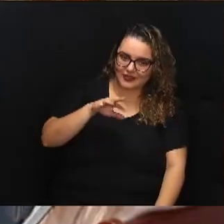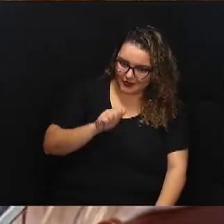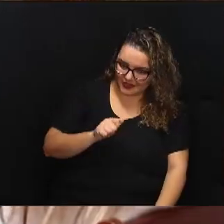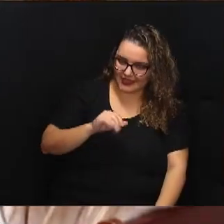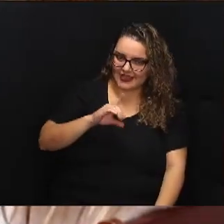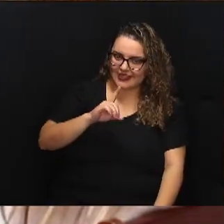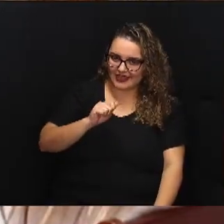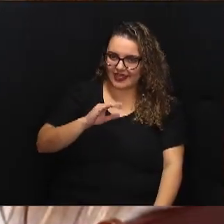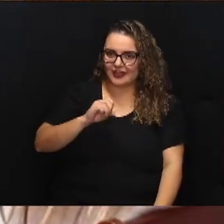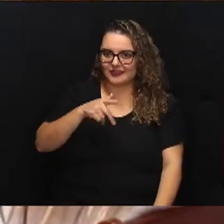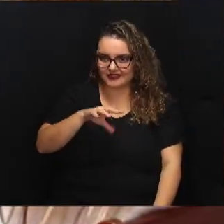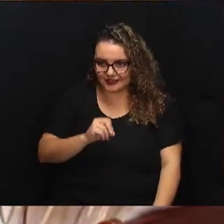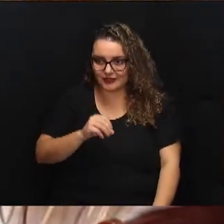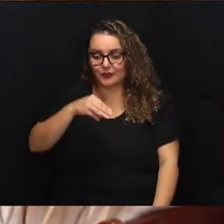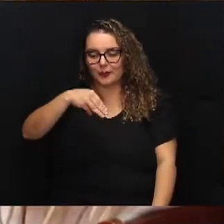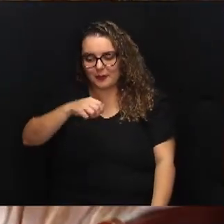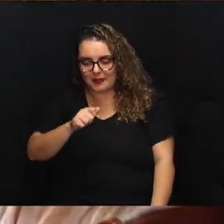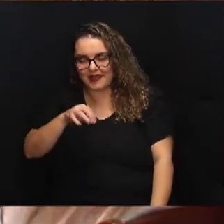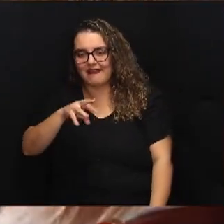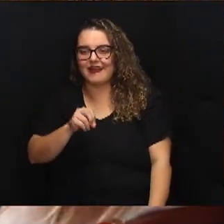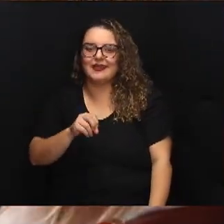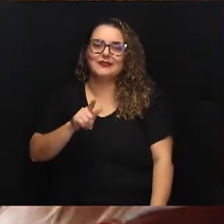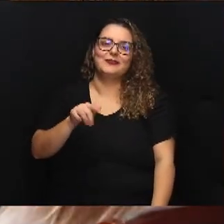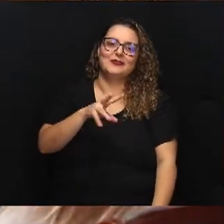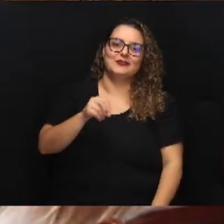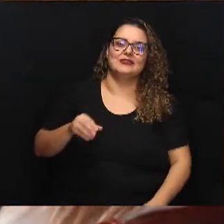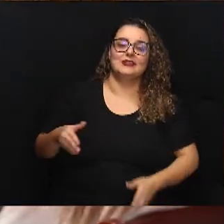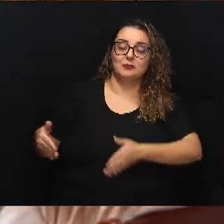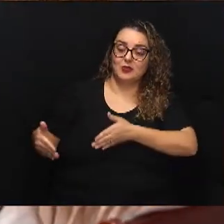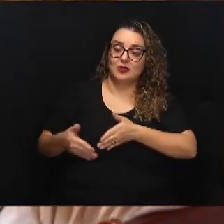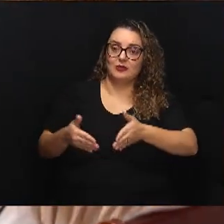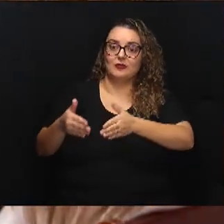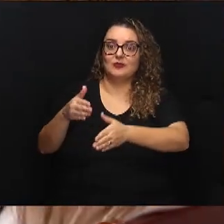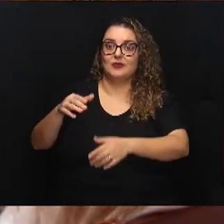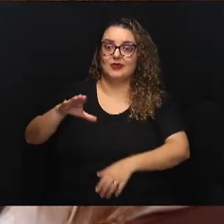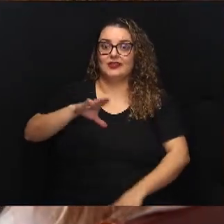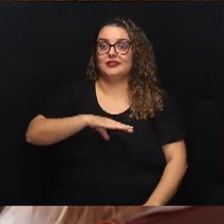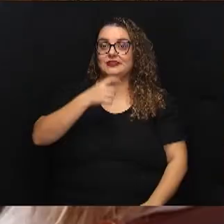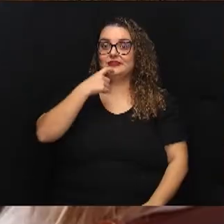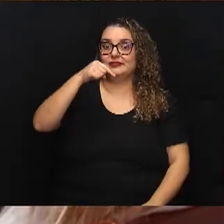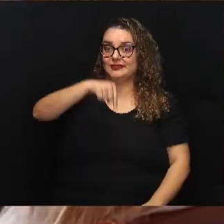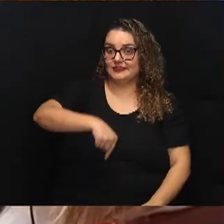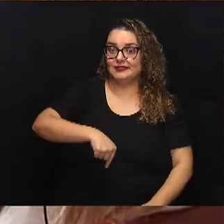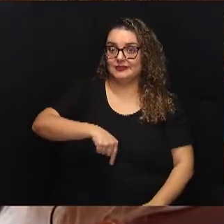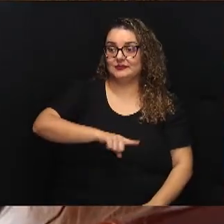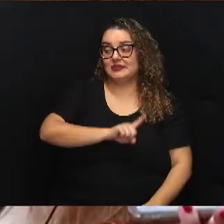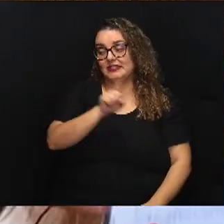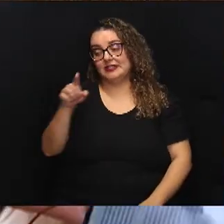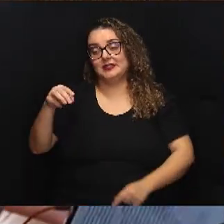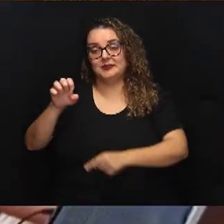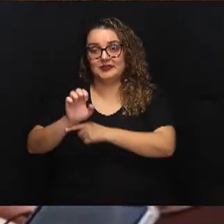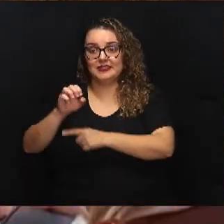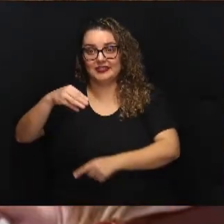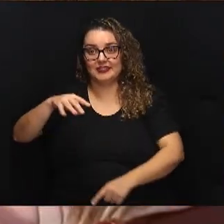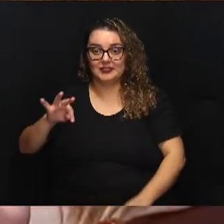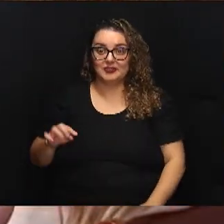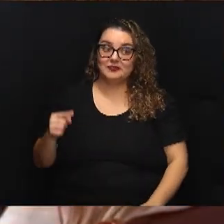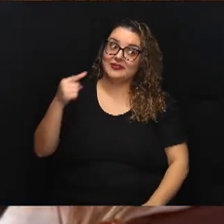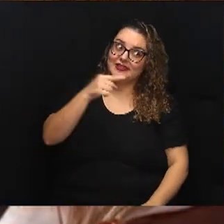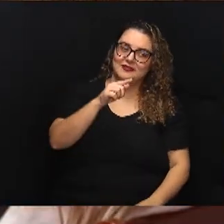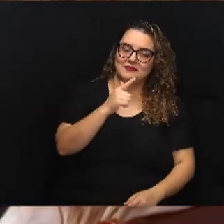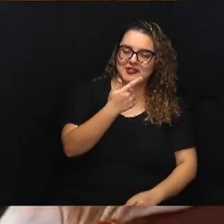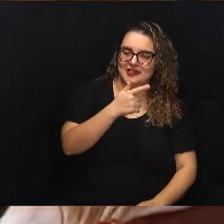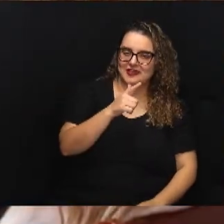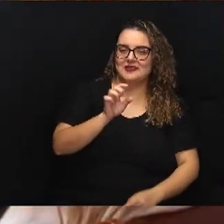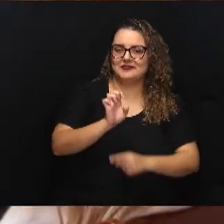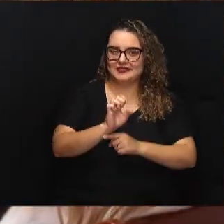aqui era justamente o caminho para quem ia para o Mato Grosso, quem ia lá para Goiás, né?